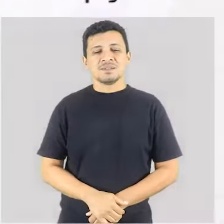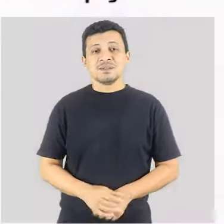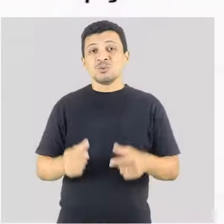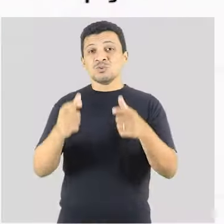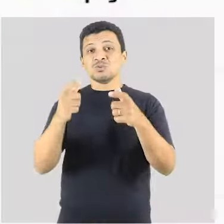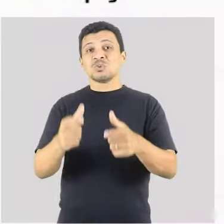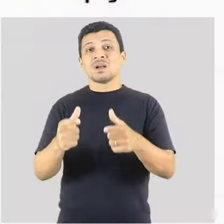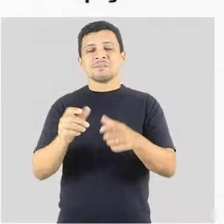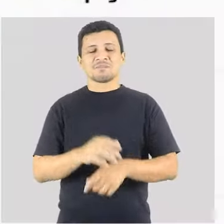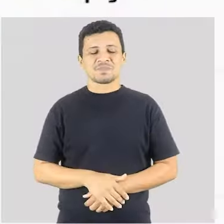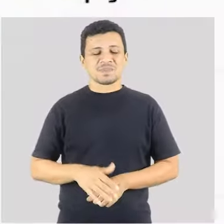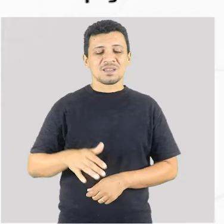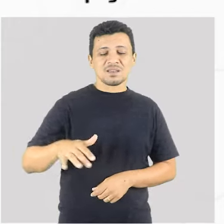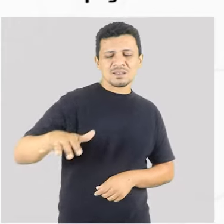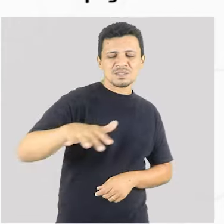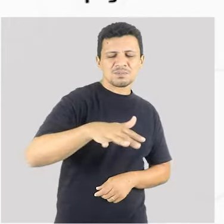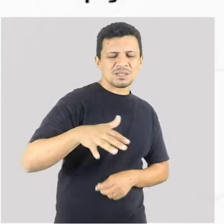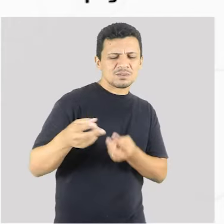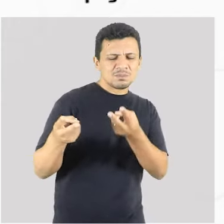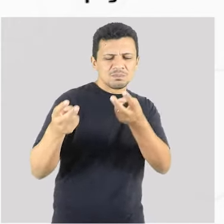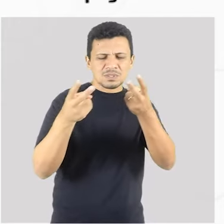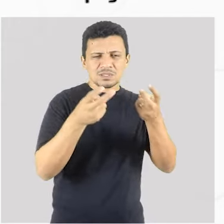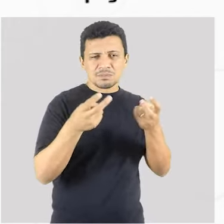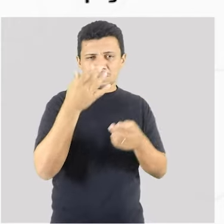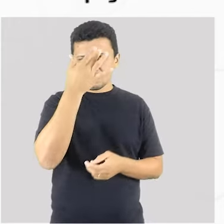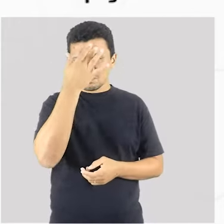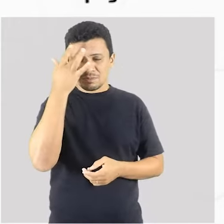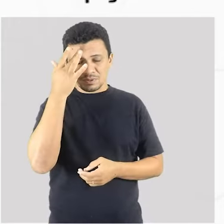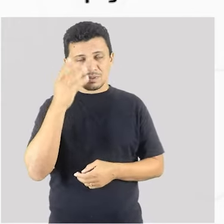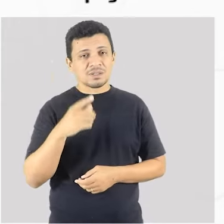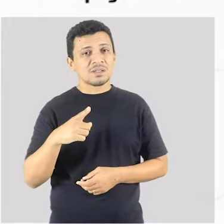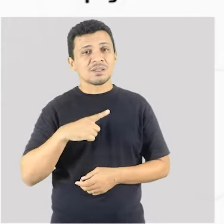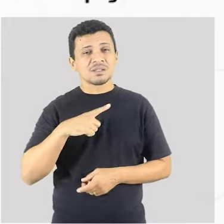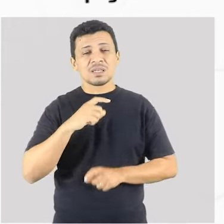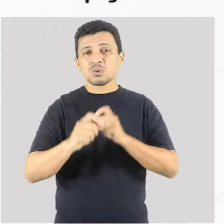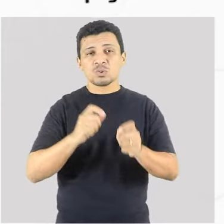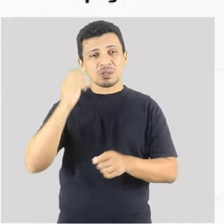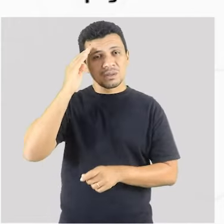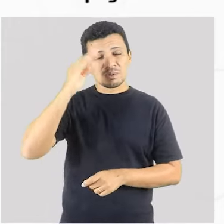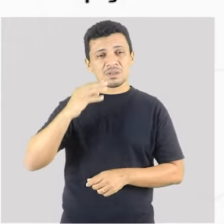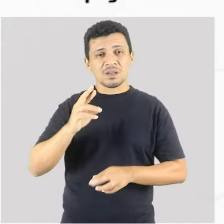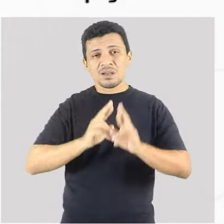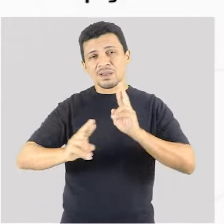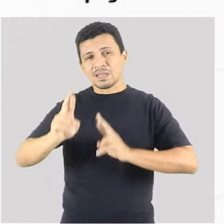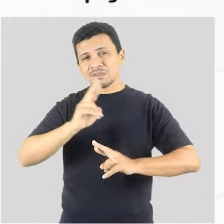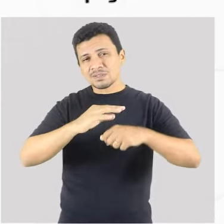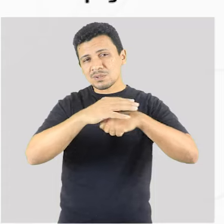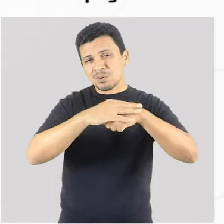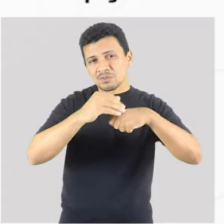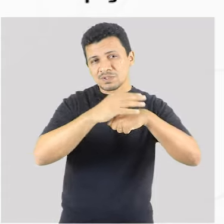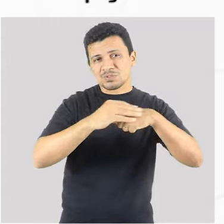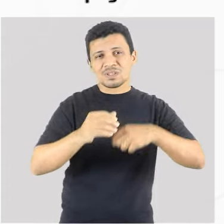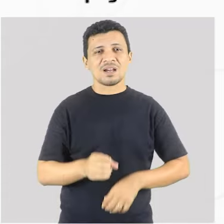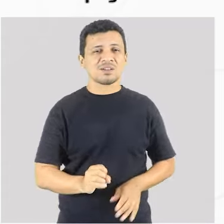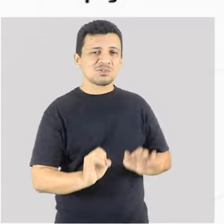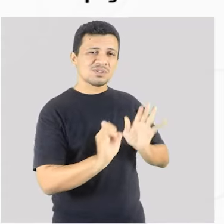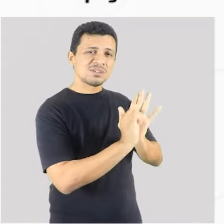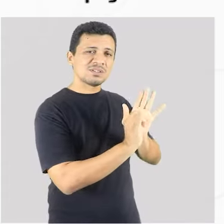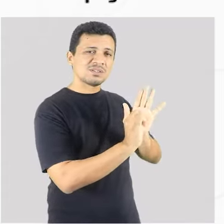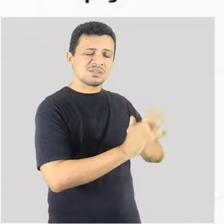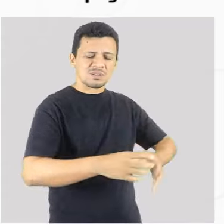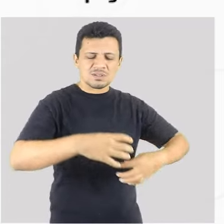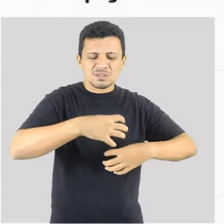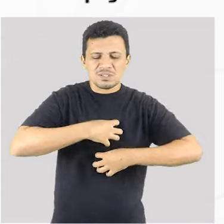lugar espaço percebido pelos indivíduos com o destaque para uma relação de afetividade identidade